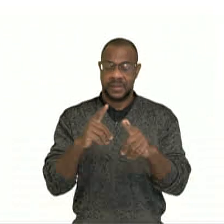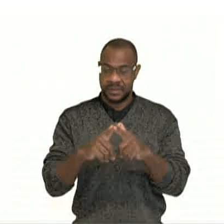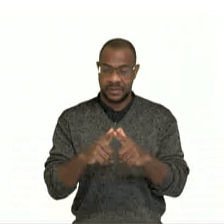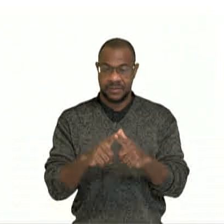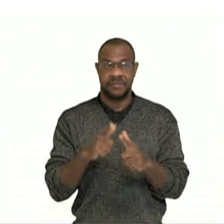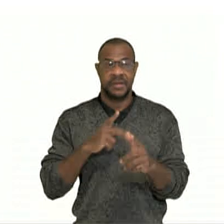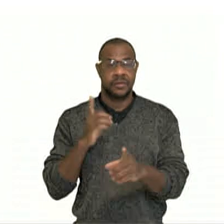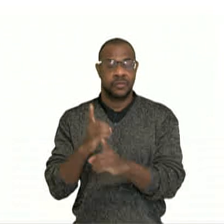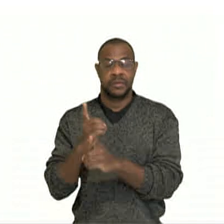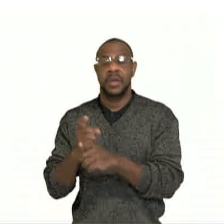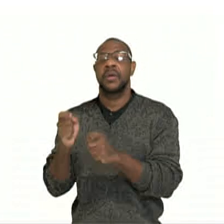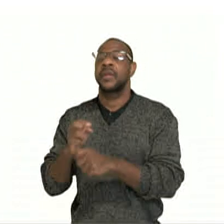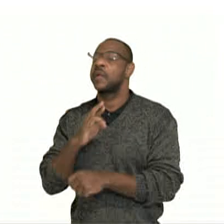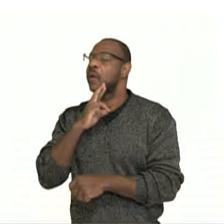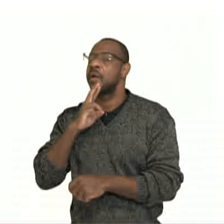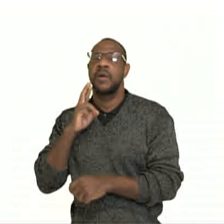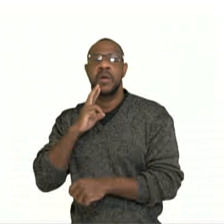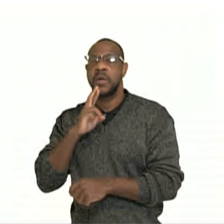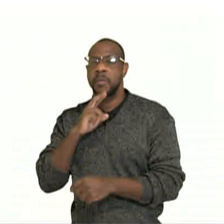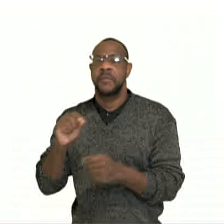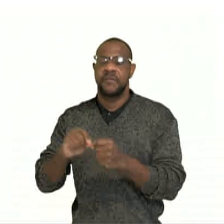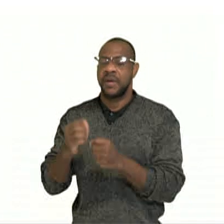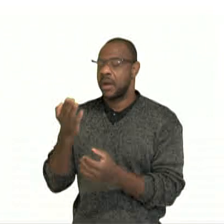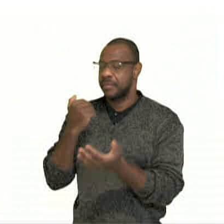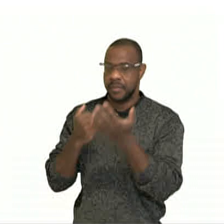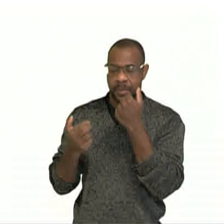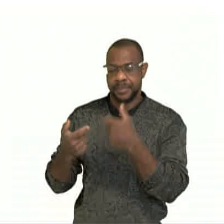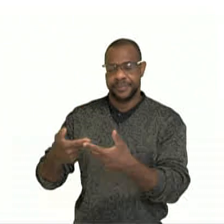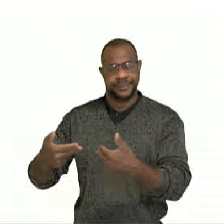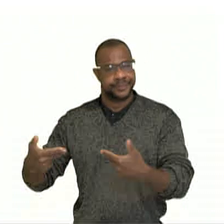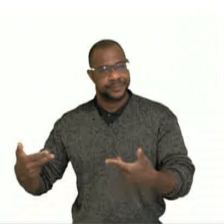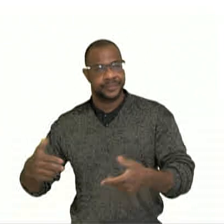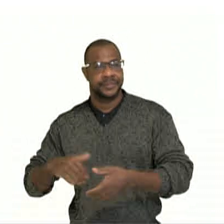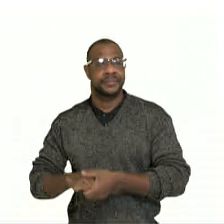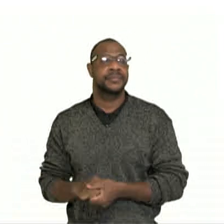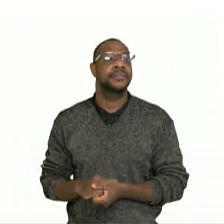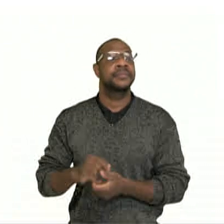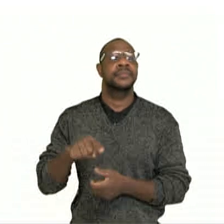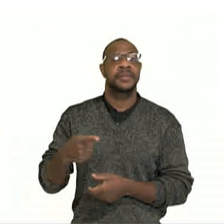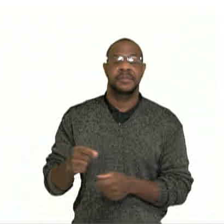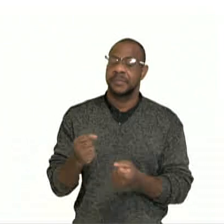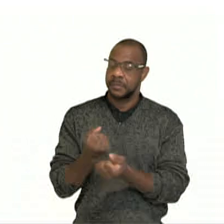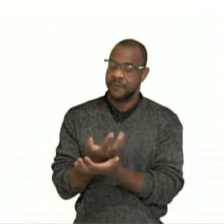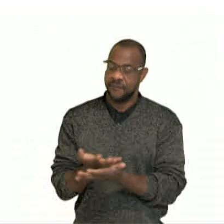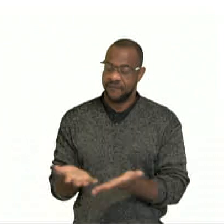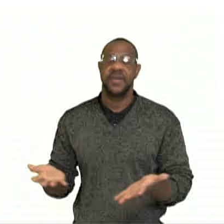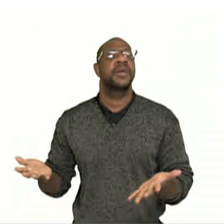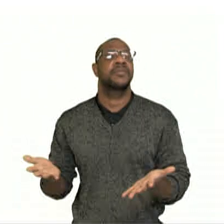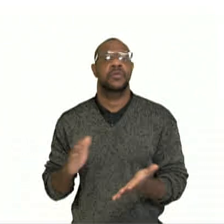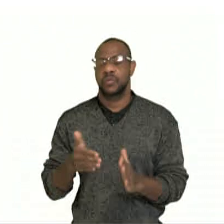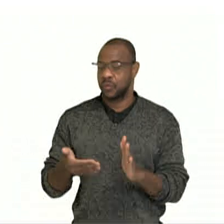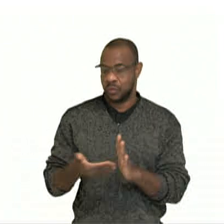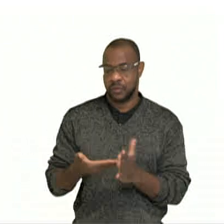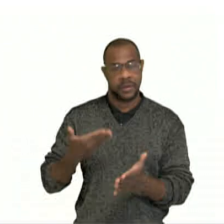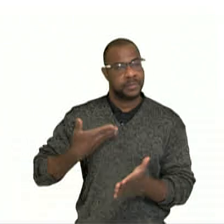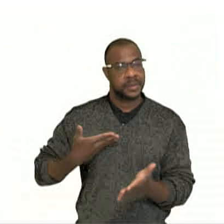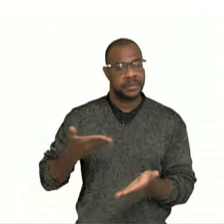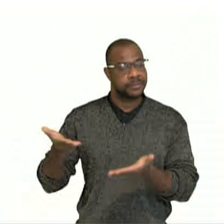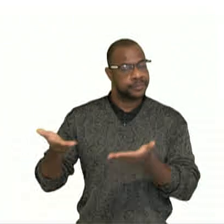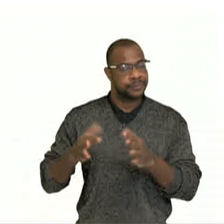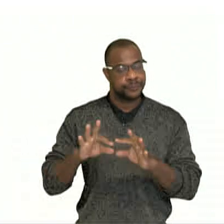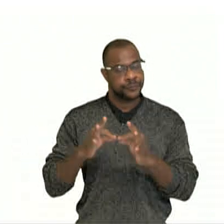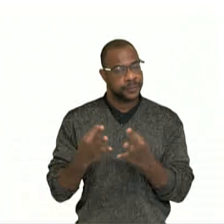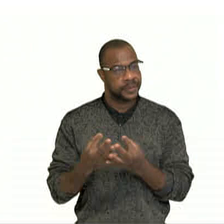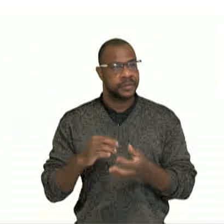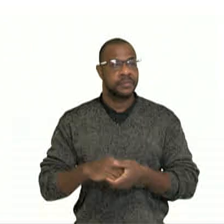em um restaurante para o jantar ou a refeição que seja e uma grande festa com todos os amigos.